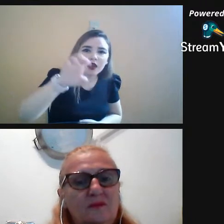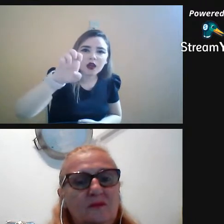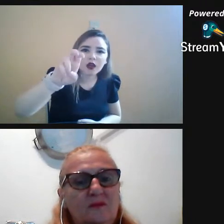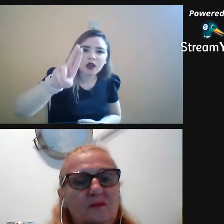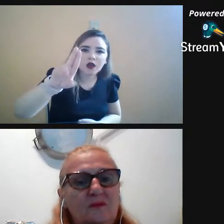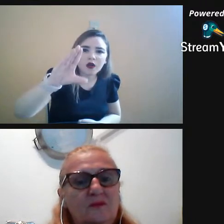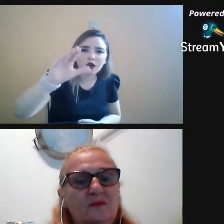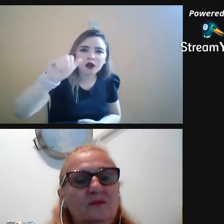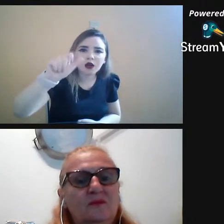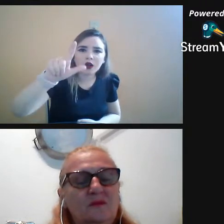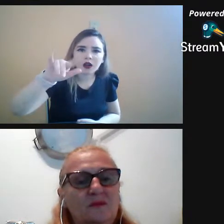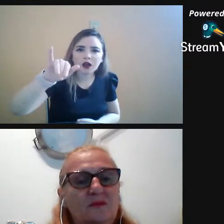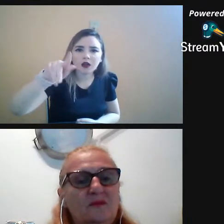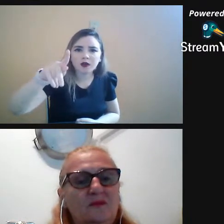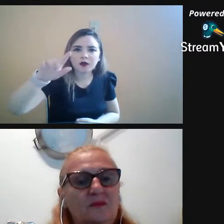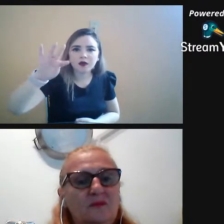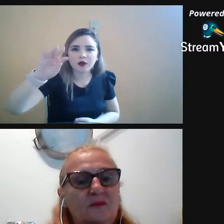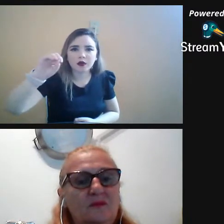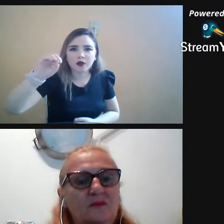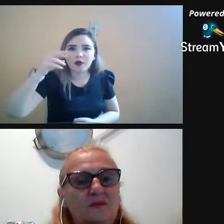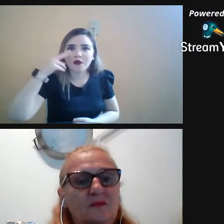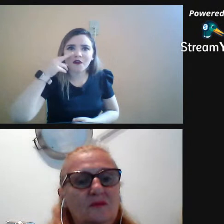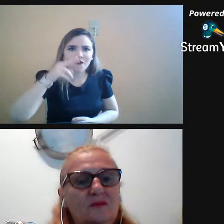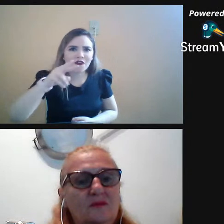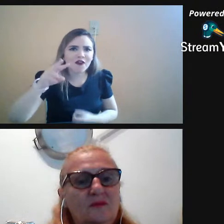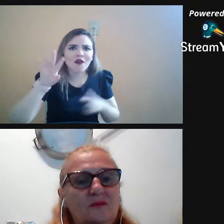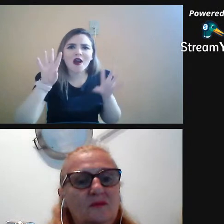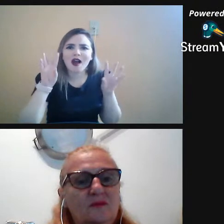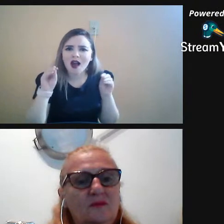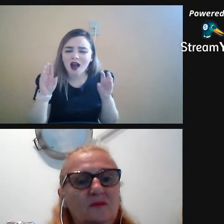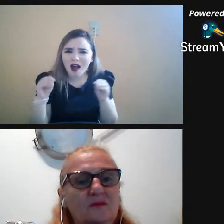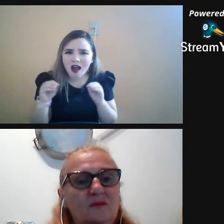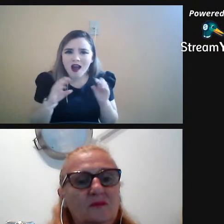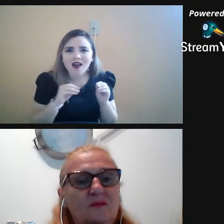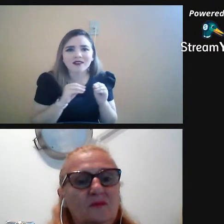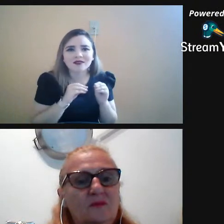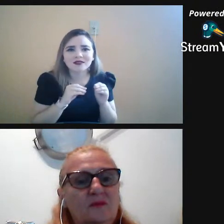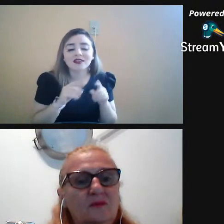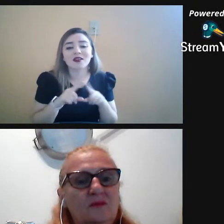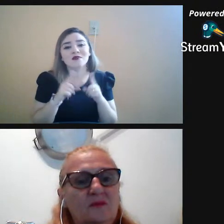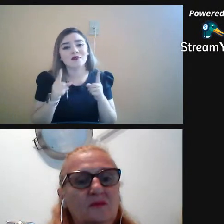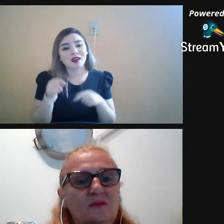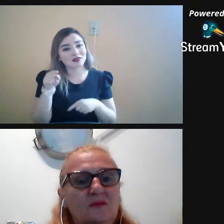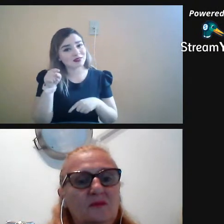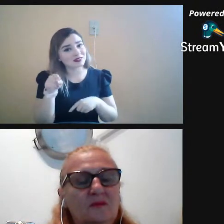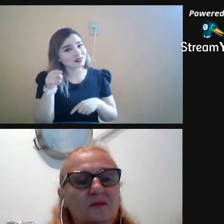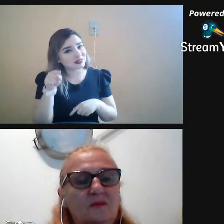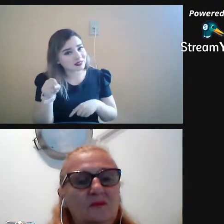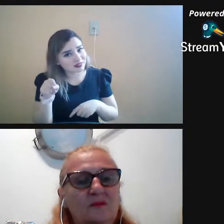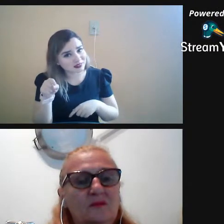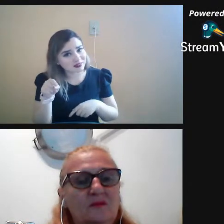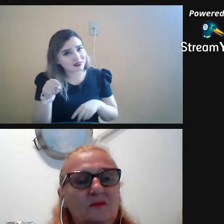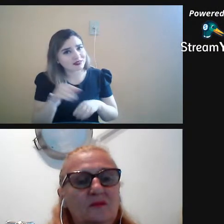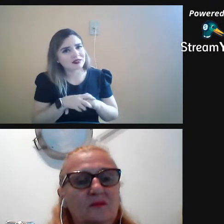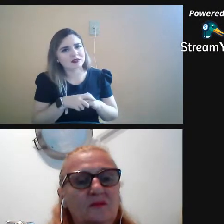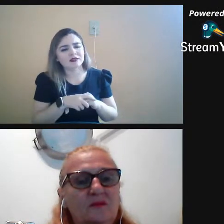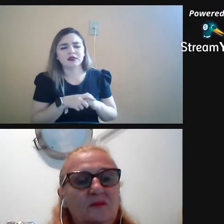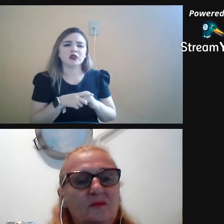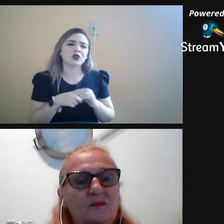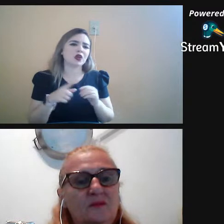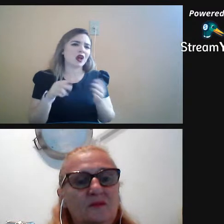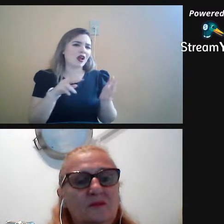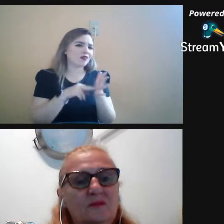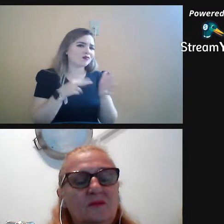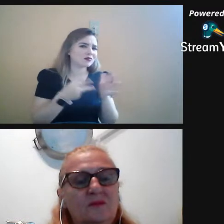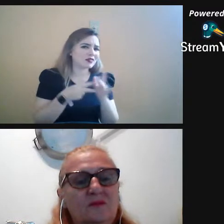está vendo muita vegetação, mas aquela vegetação ali não é sinônimo de